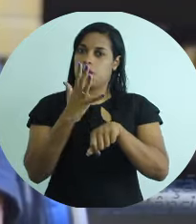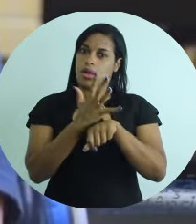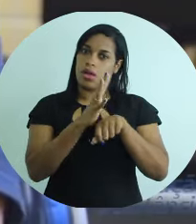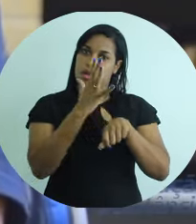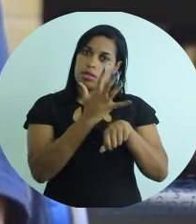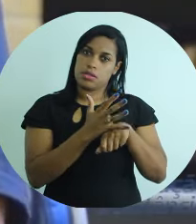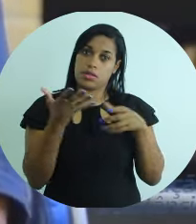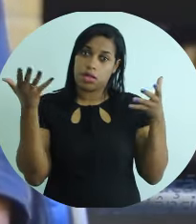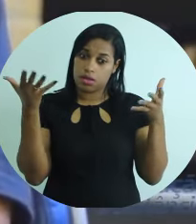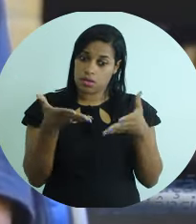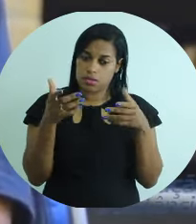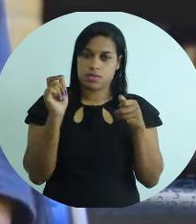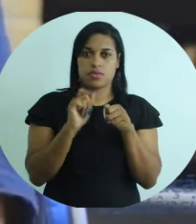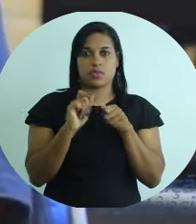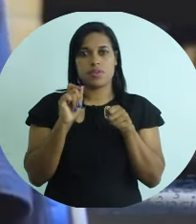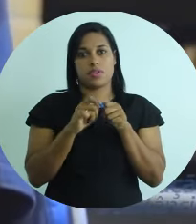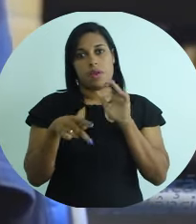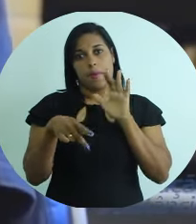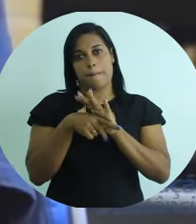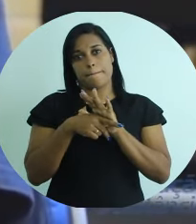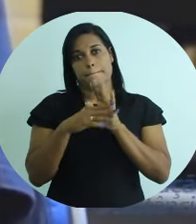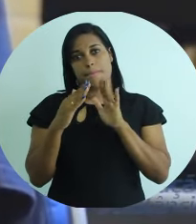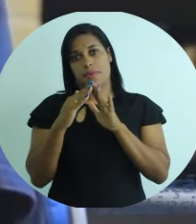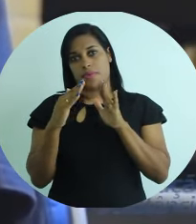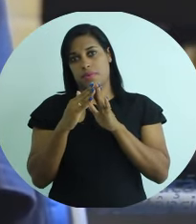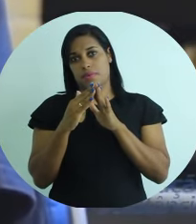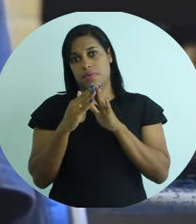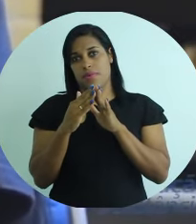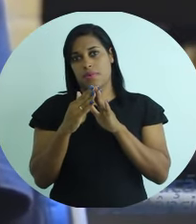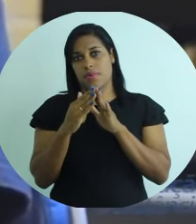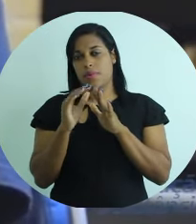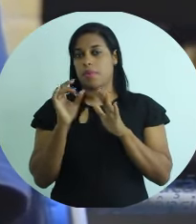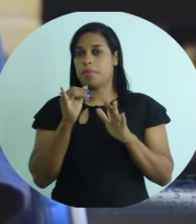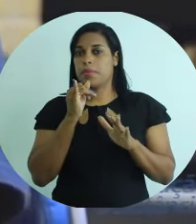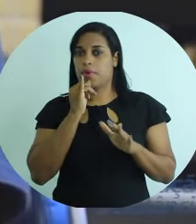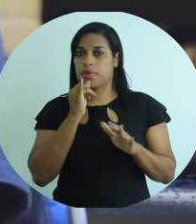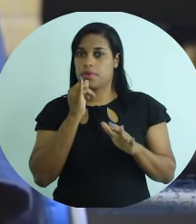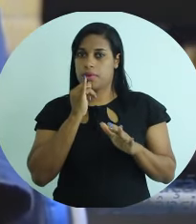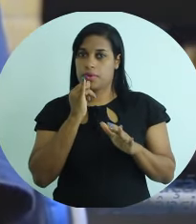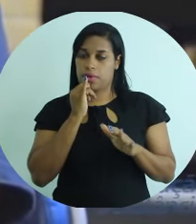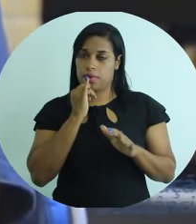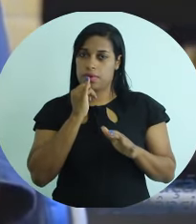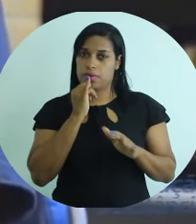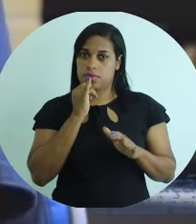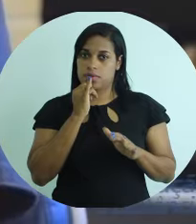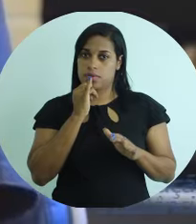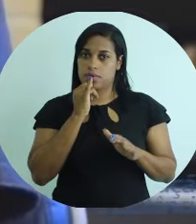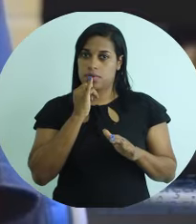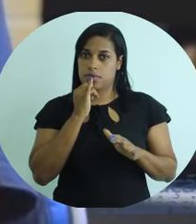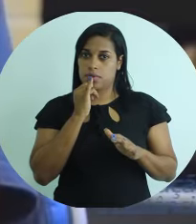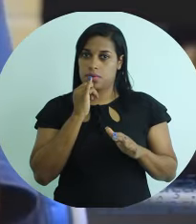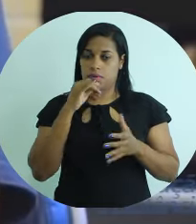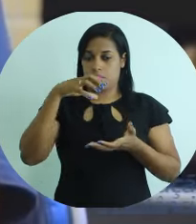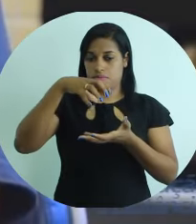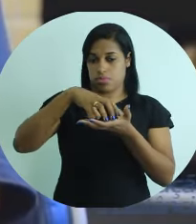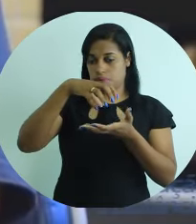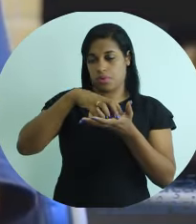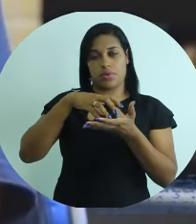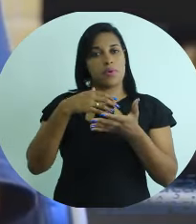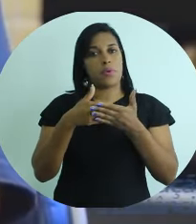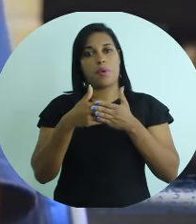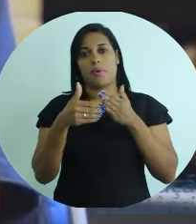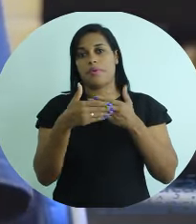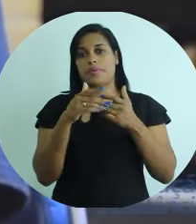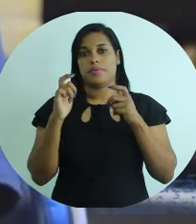vamos fazer aqui agora na sua própria casa. Você não precisa fazer isso necessariamente, por exemplo, no polo presencial ou em qualquer